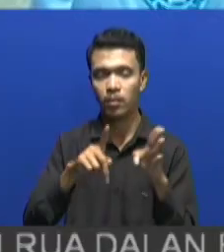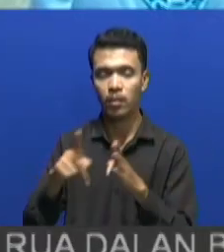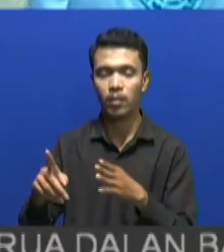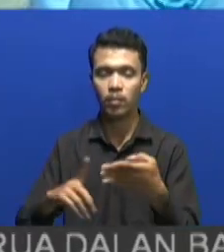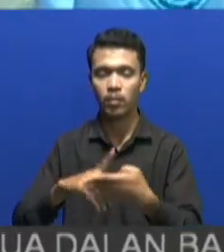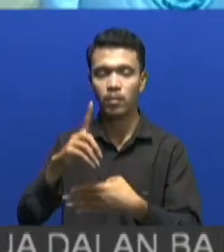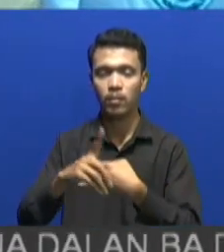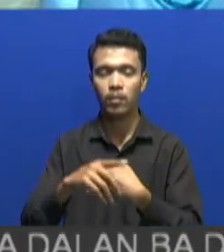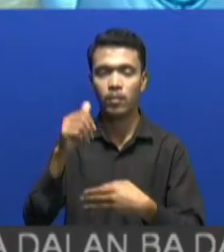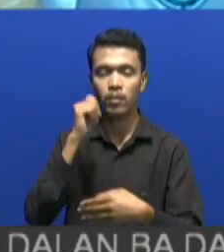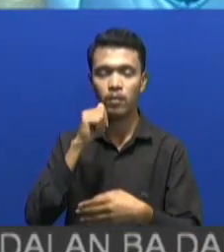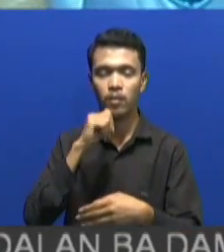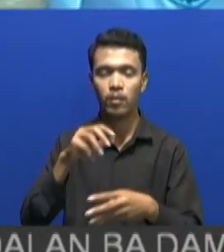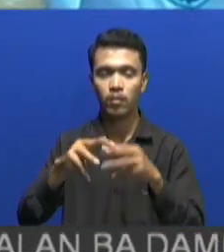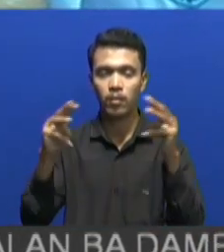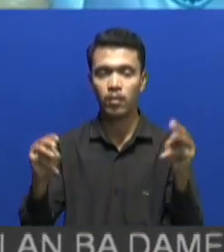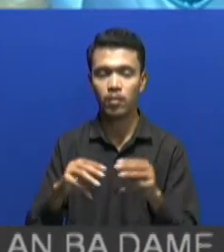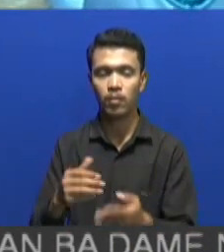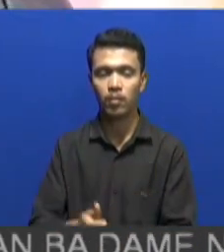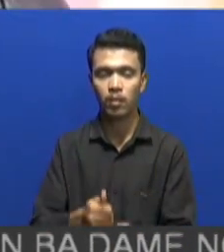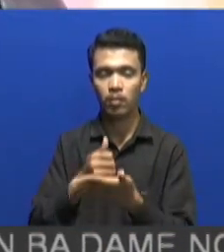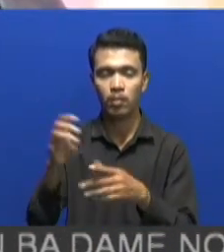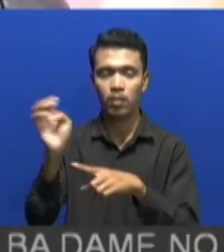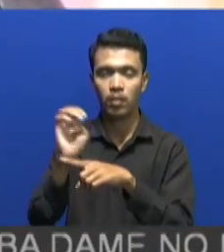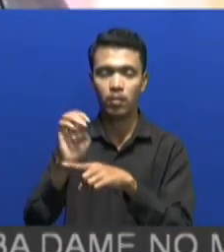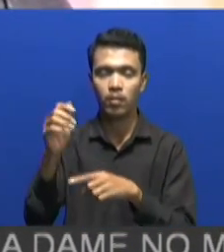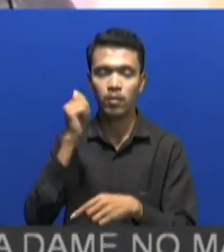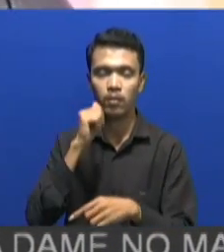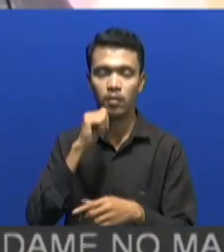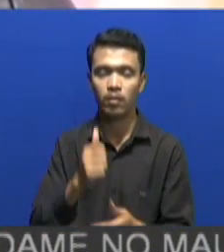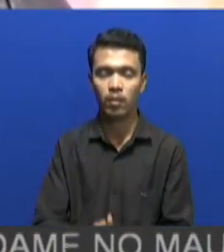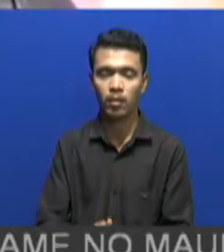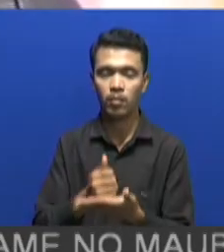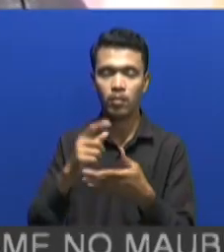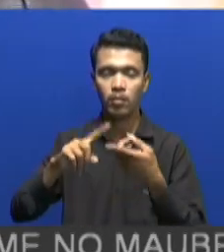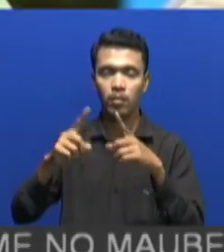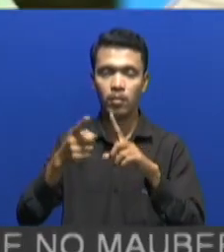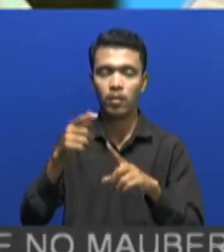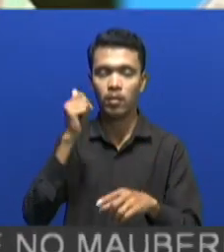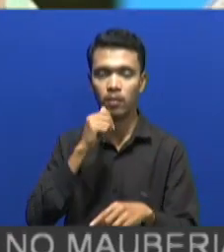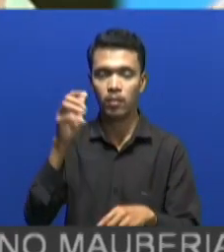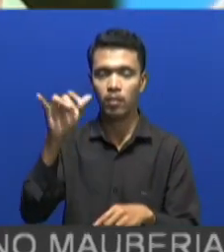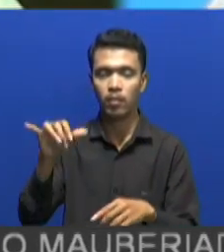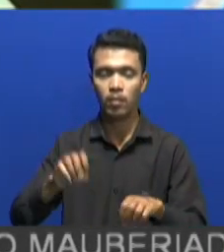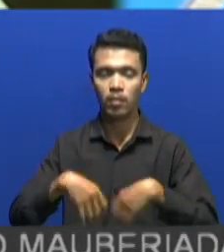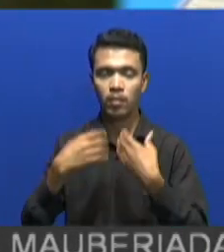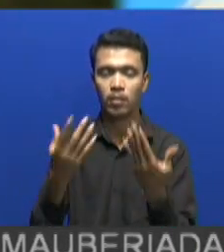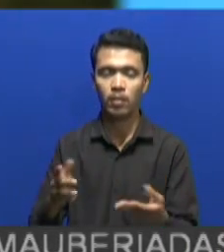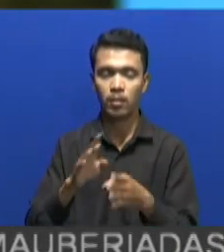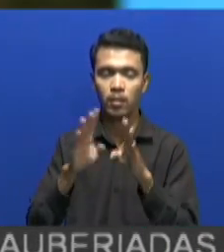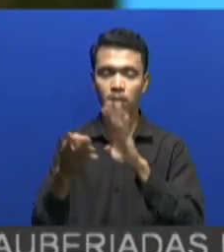economia feto rural li husi programa empodera economia ba feto no kapasitamos feto Sira o insasa liderança ne